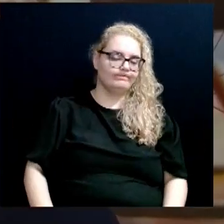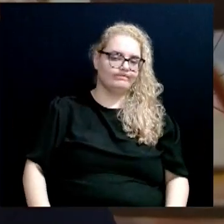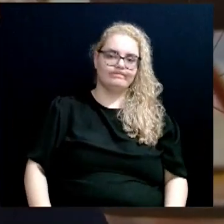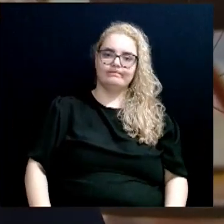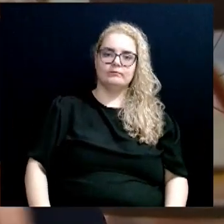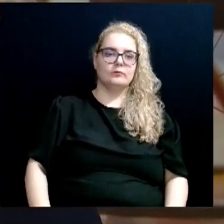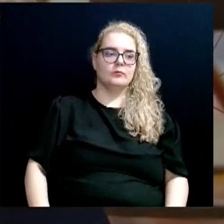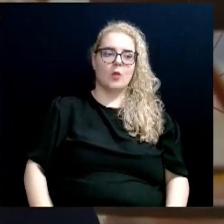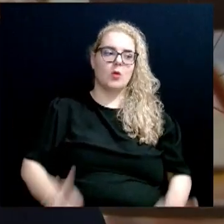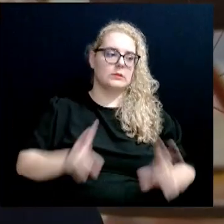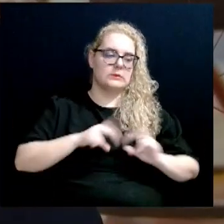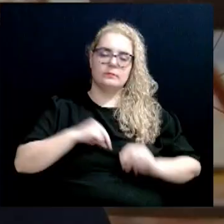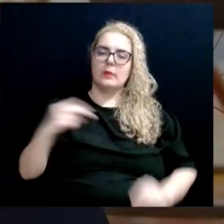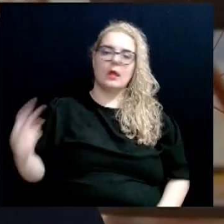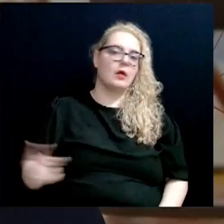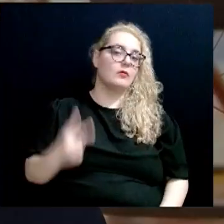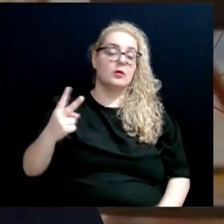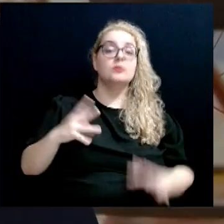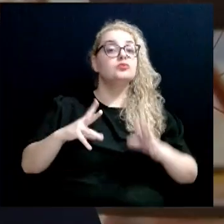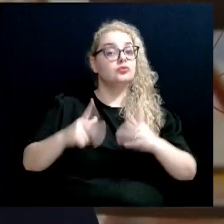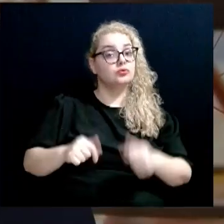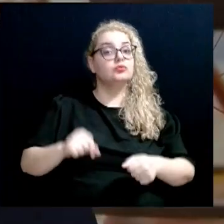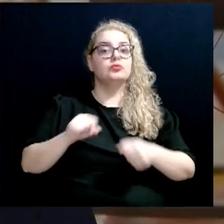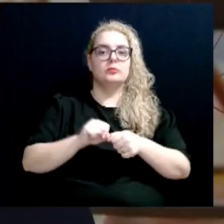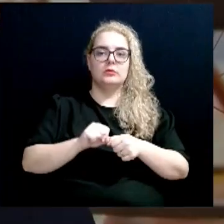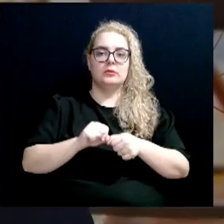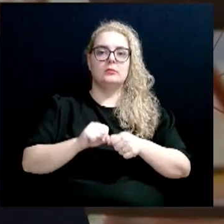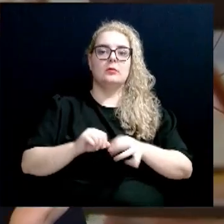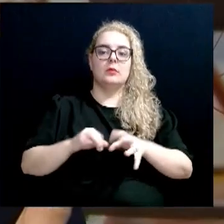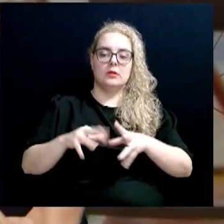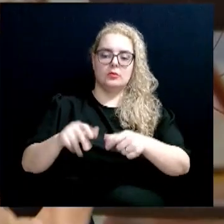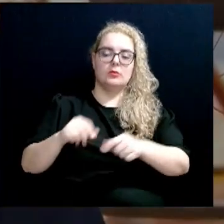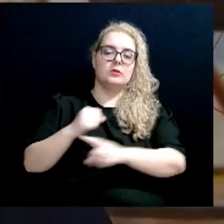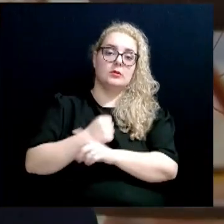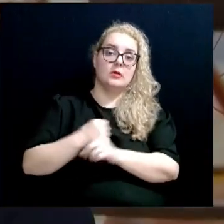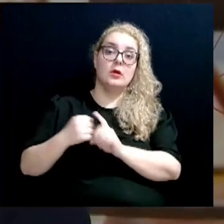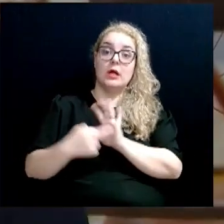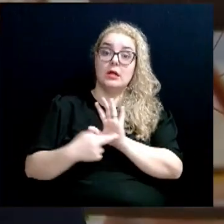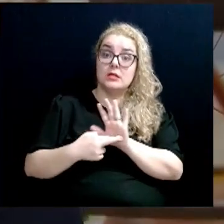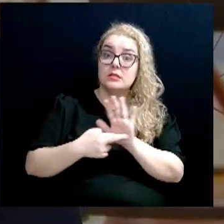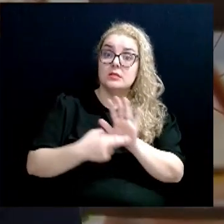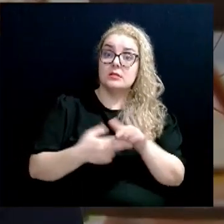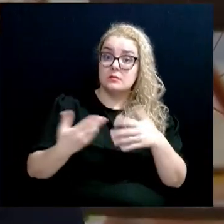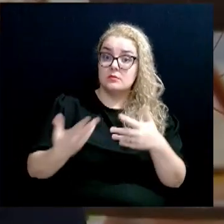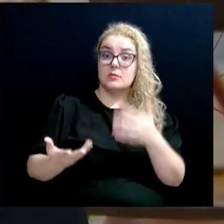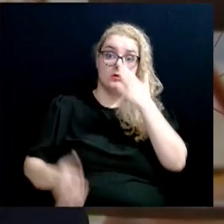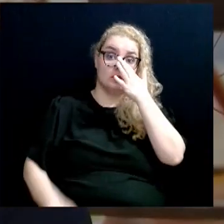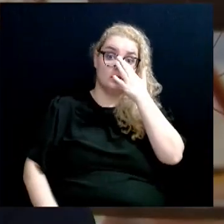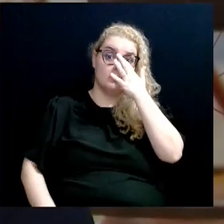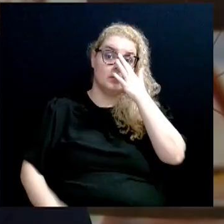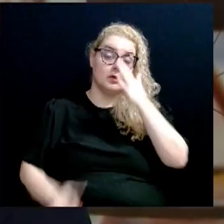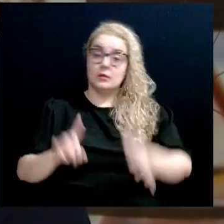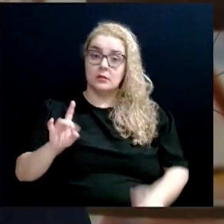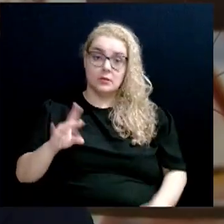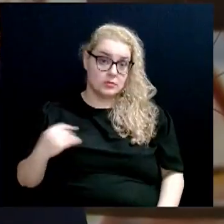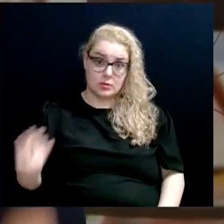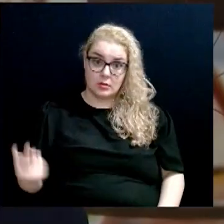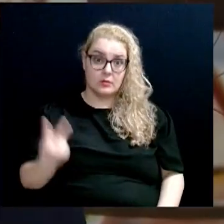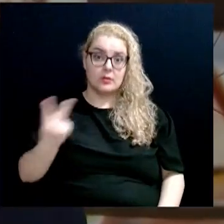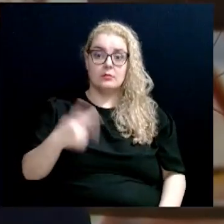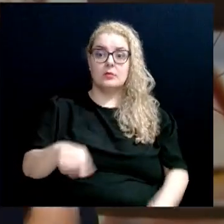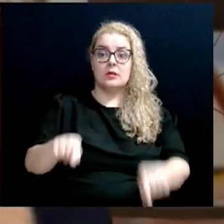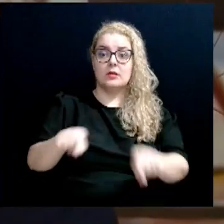gente está fazendo em prol da sociedade, né? Representa não só a valorização, mas também